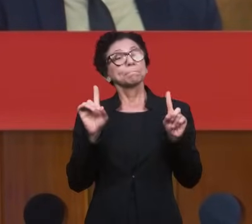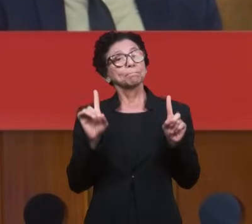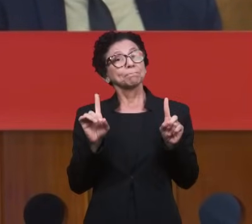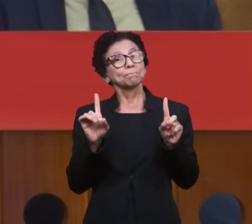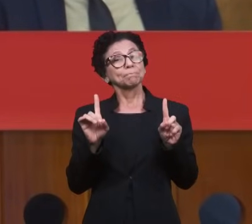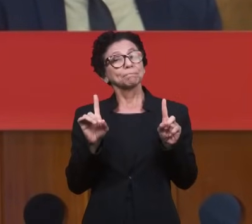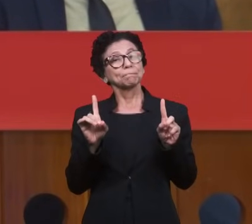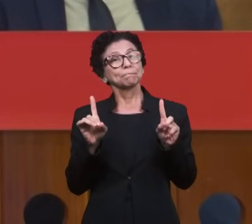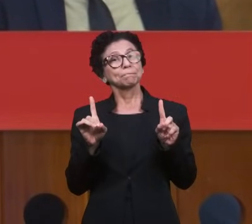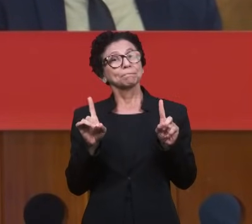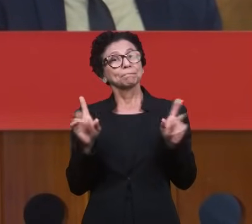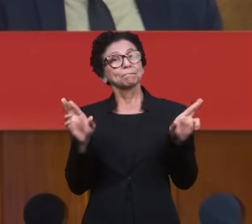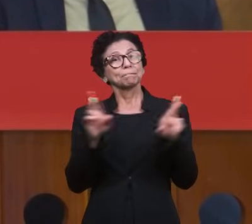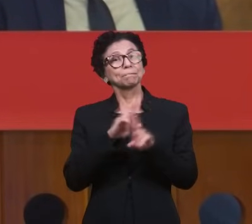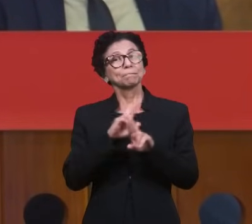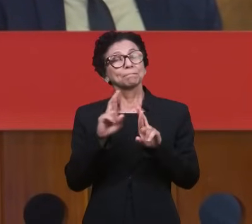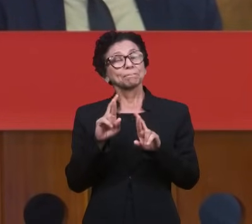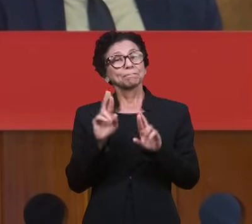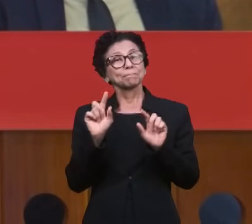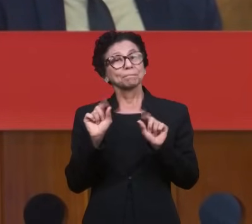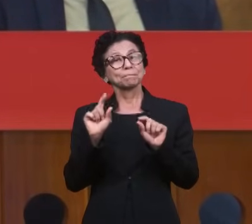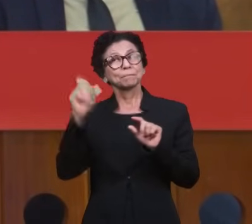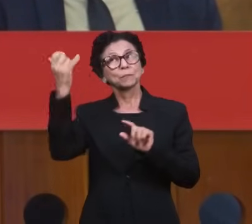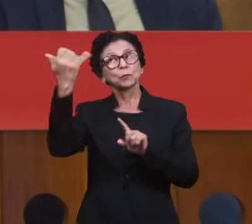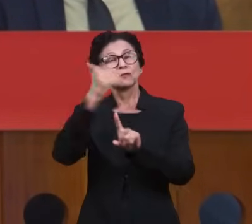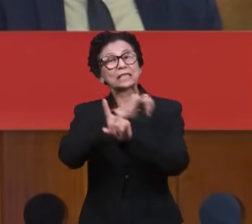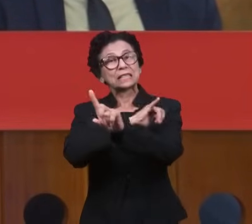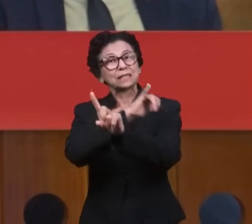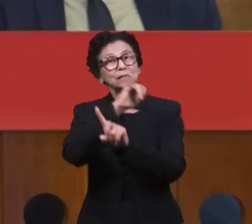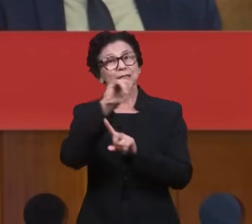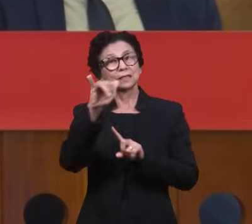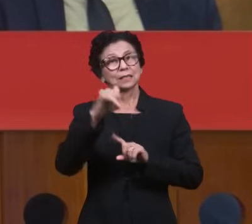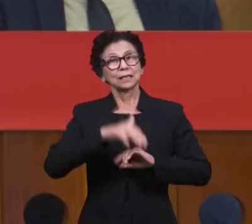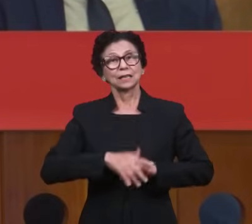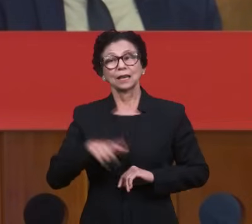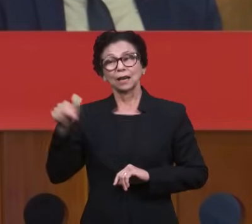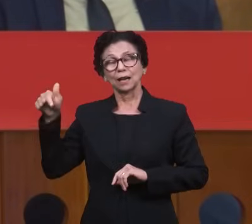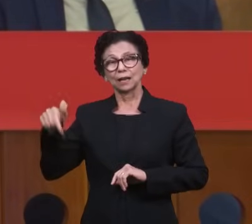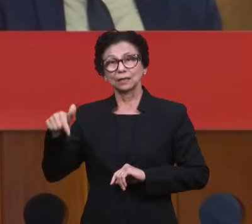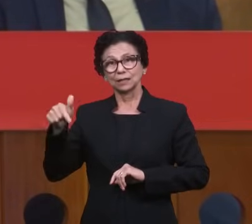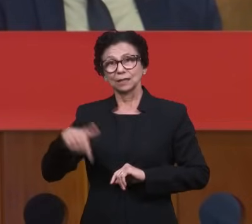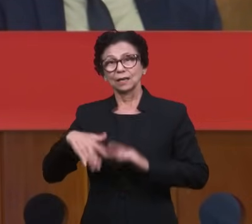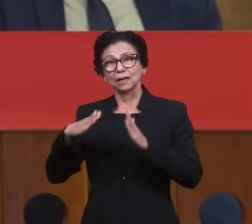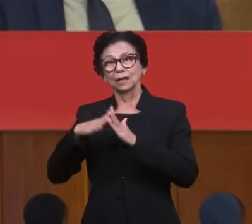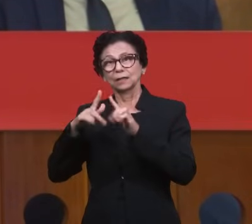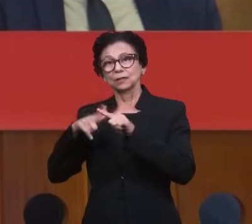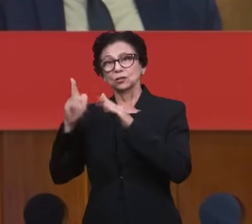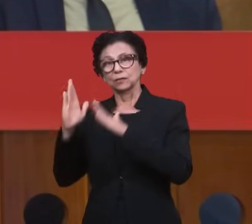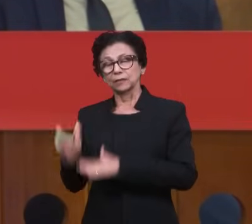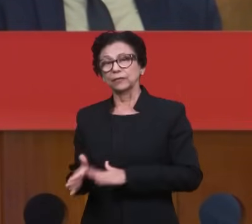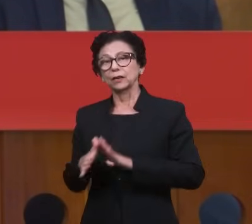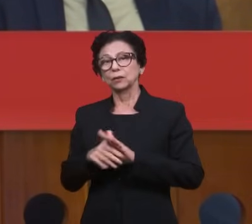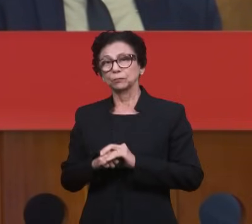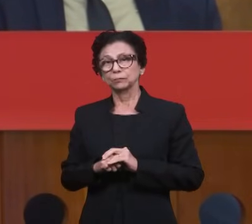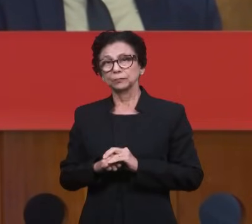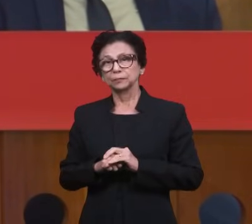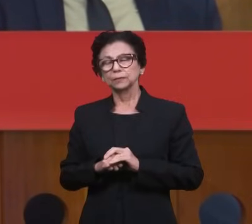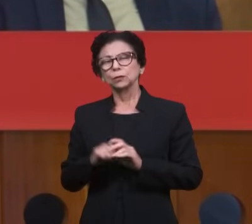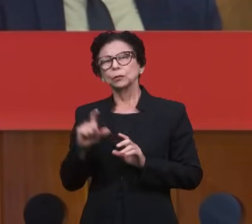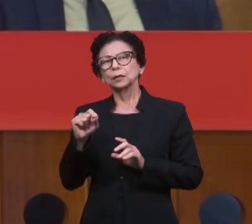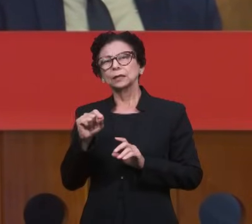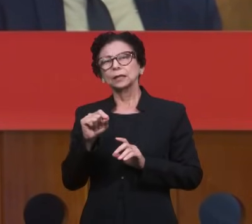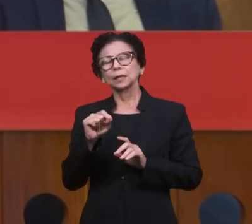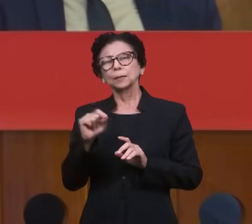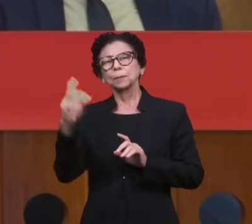profeticamente, a igreja, ela tem que ser profética. Ela não pode ser. O que é o profético? É o que vem